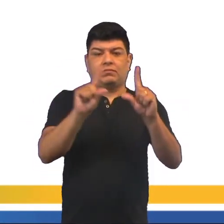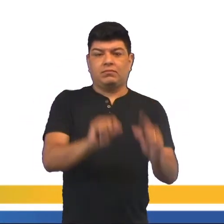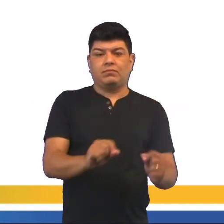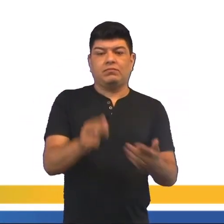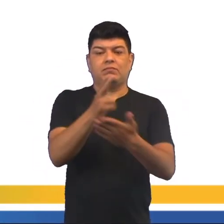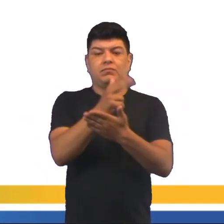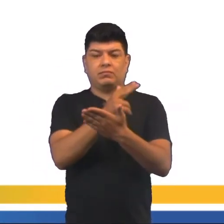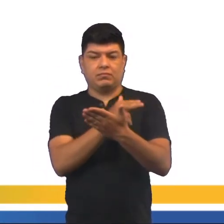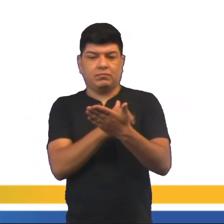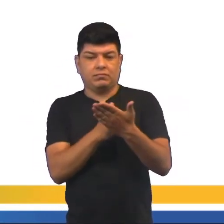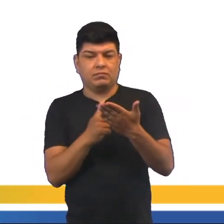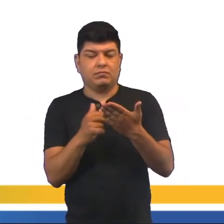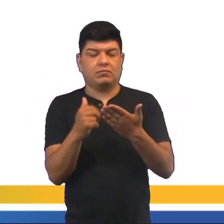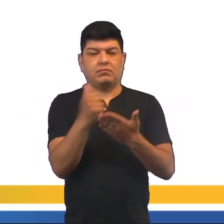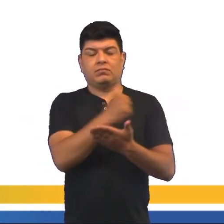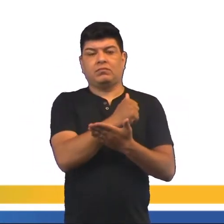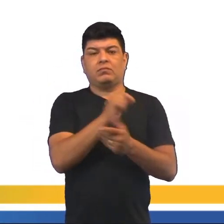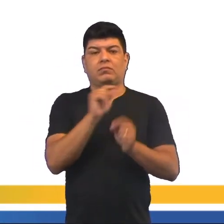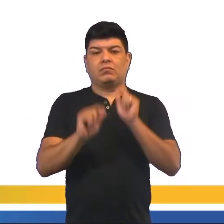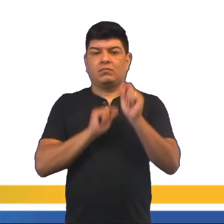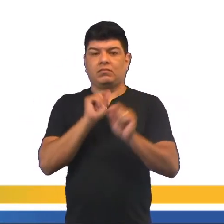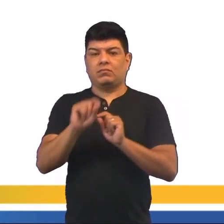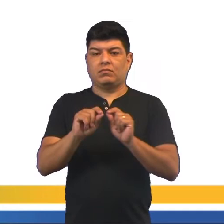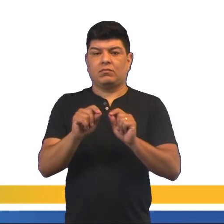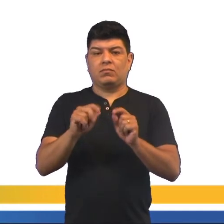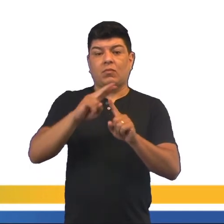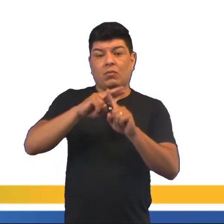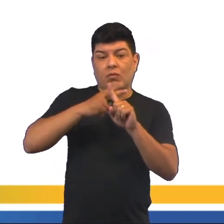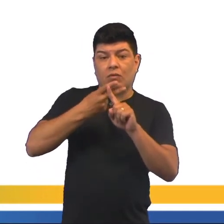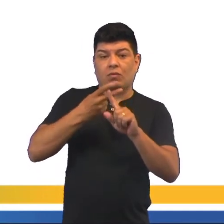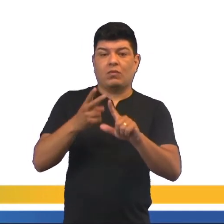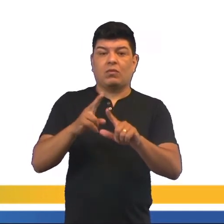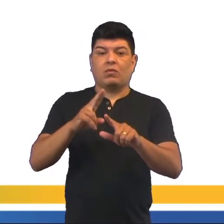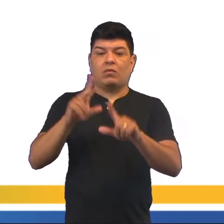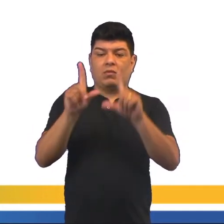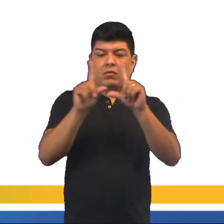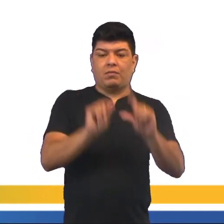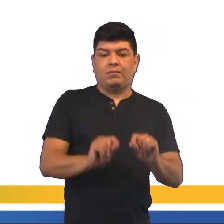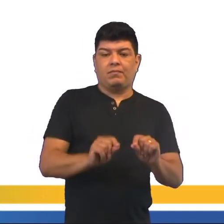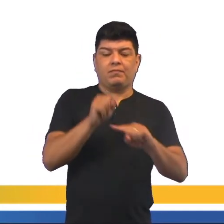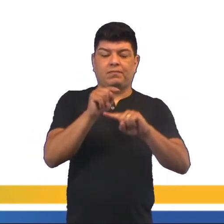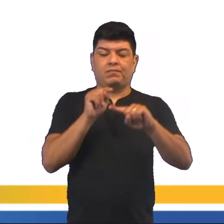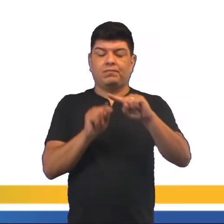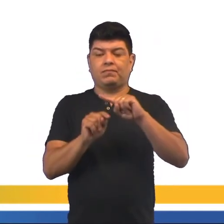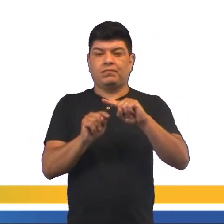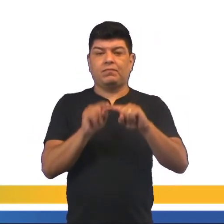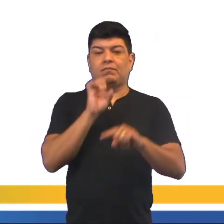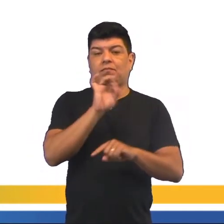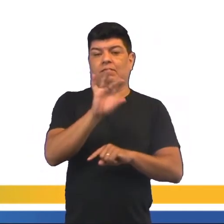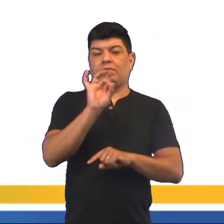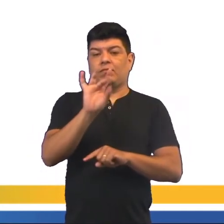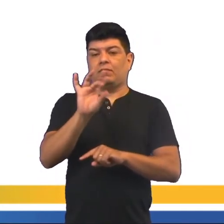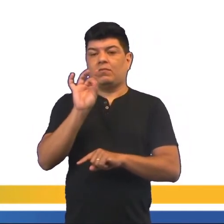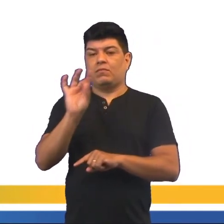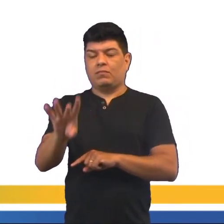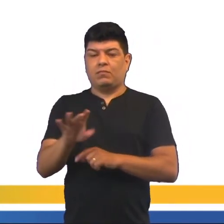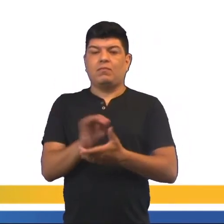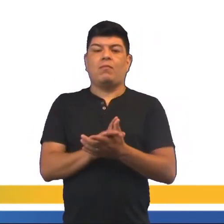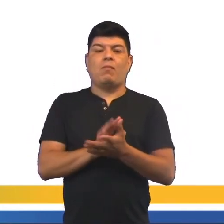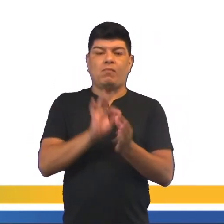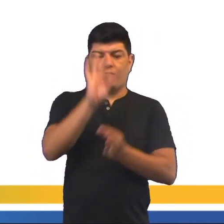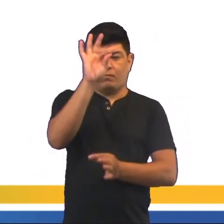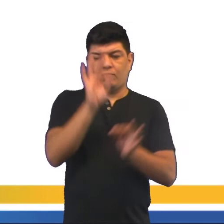seus desenhos de modo a torná-los 2 vezes menor, dividindo assim cada uma das